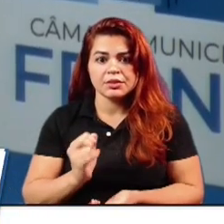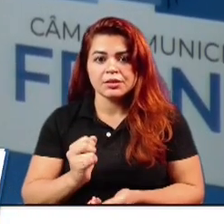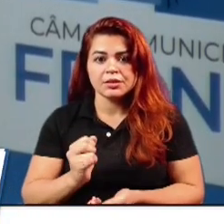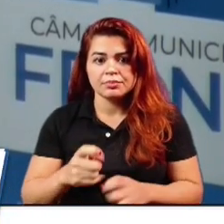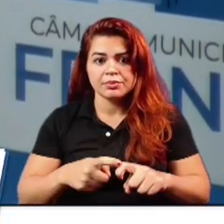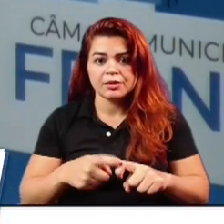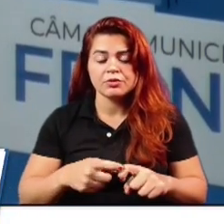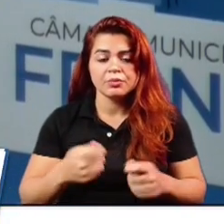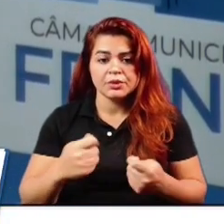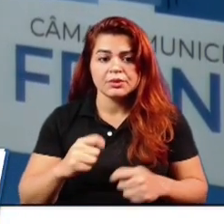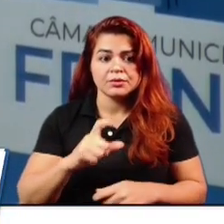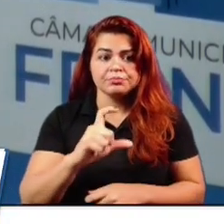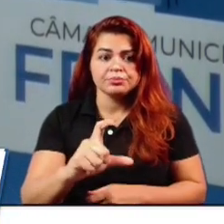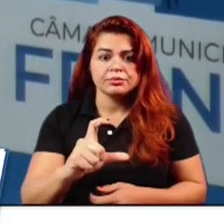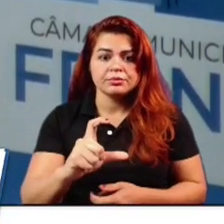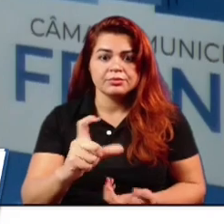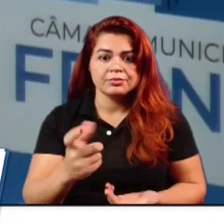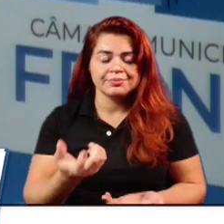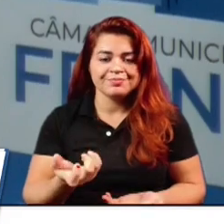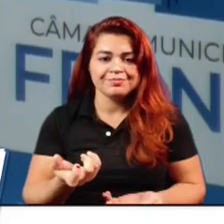Tá. E o que eu pago?